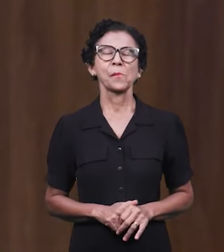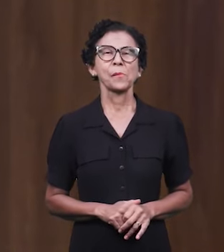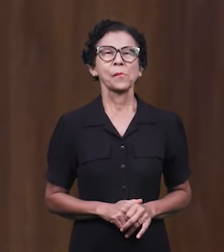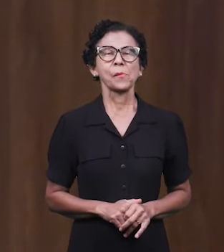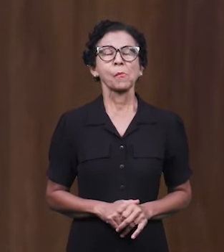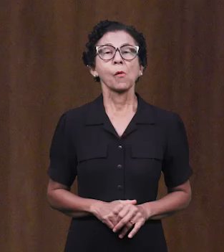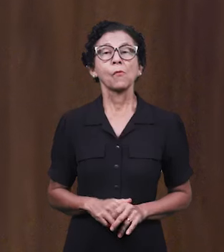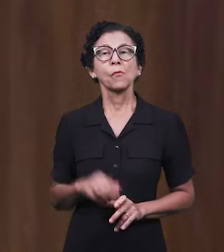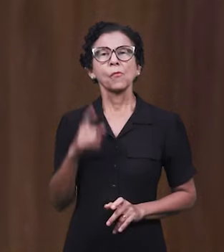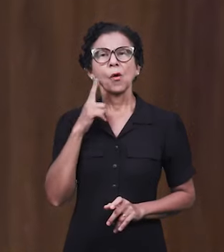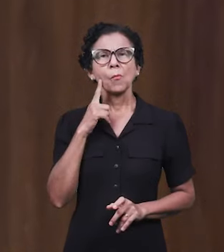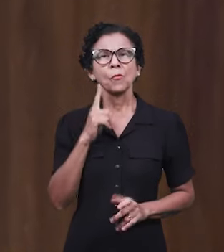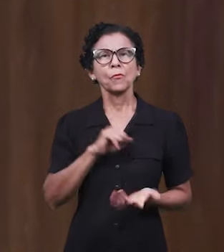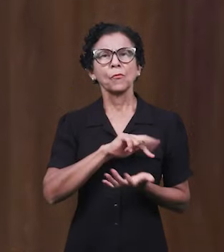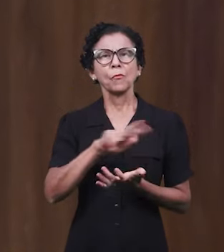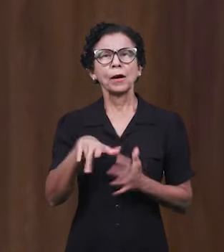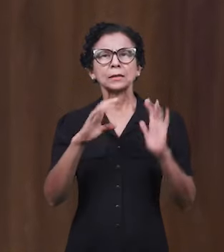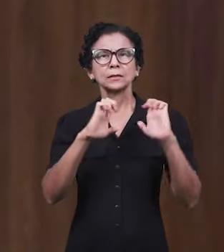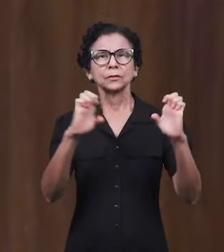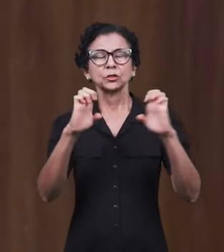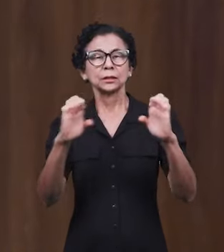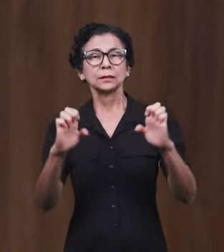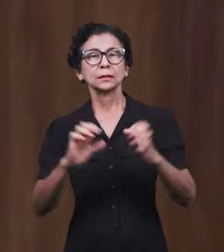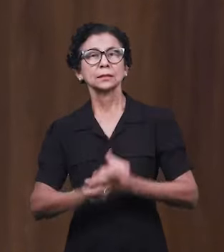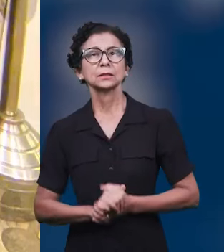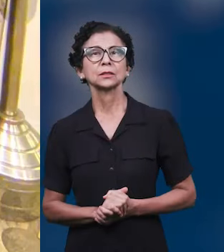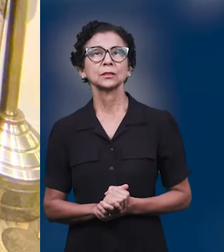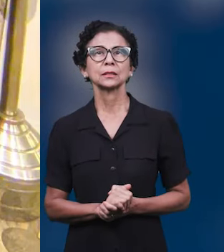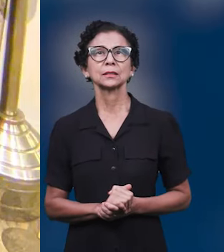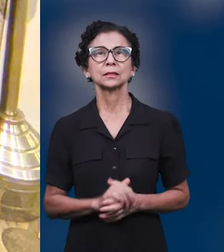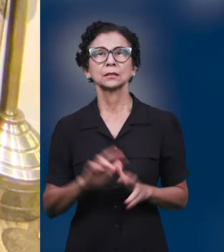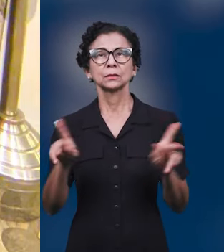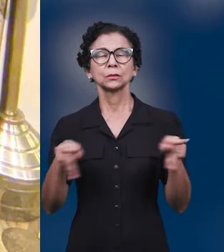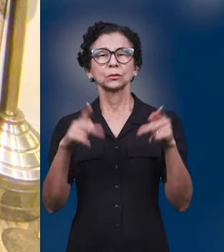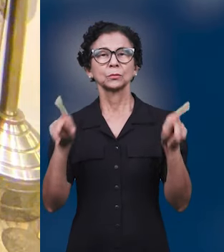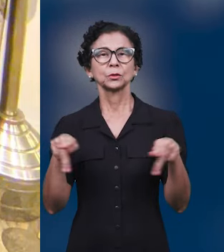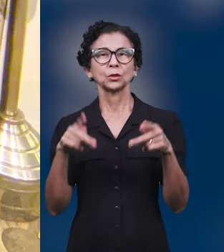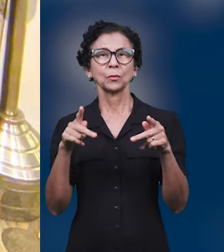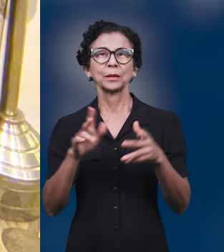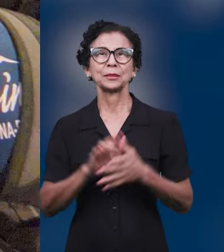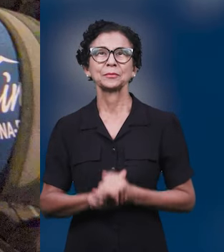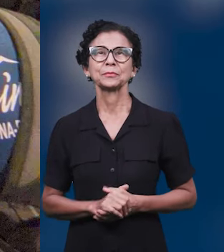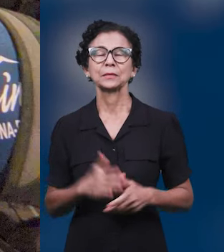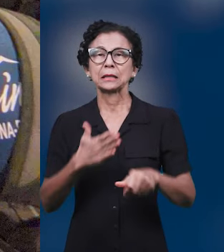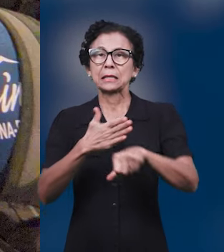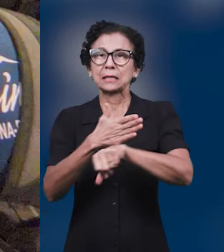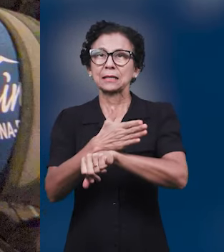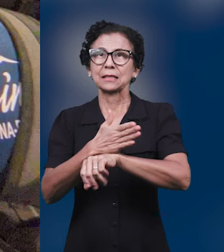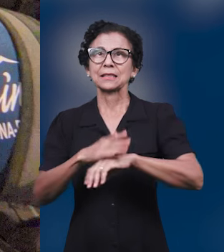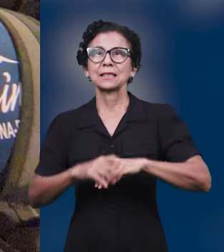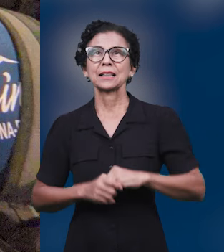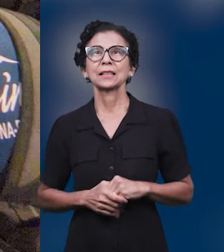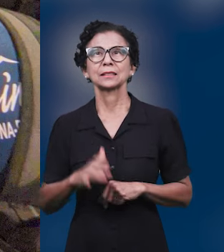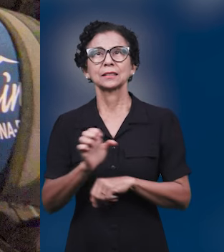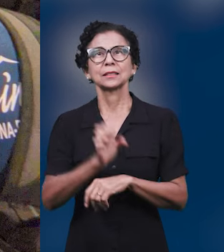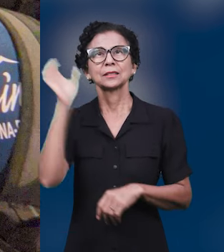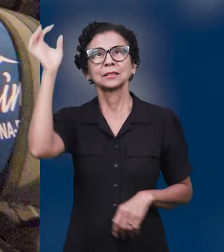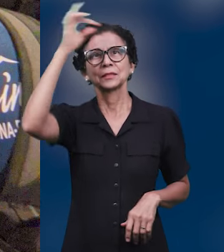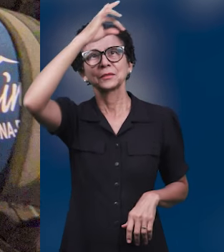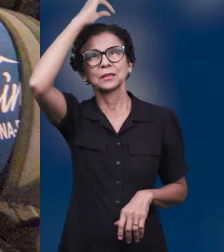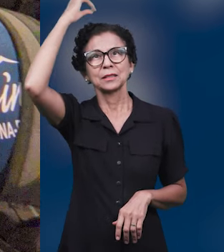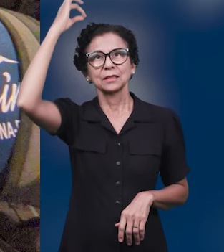das evangelizações. Tivemos ali uma cantata evangelística no Shopping Montserrat, que fica na Serra, na Grande Vitória, no estado